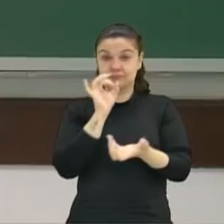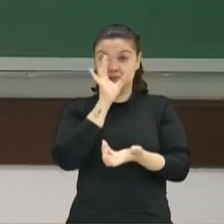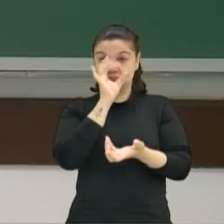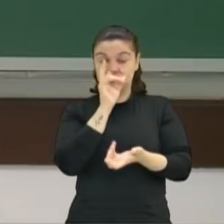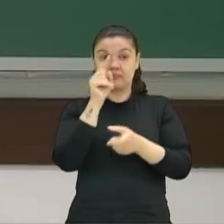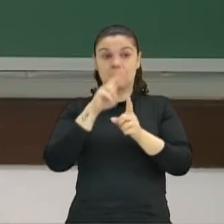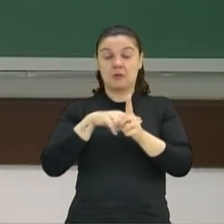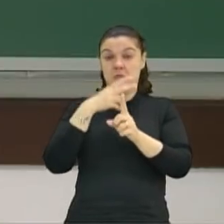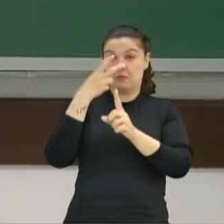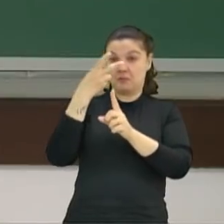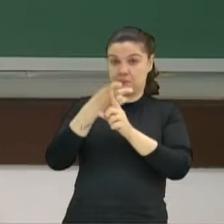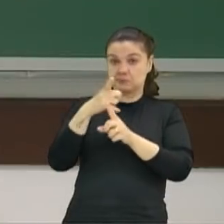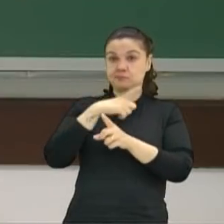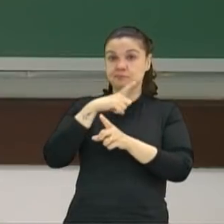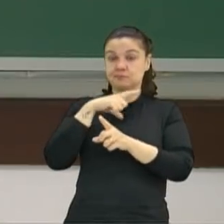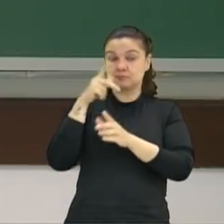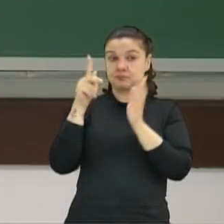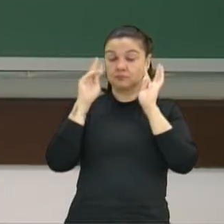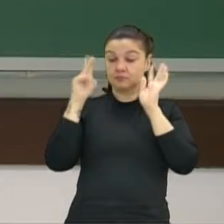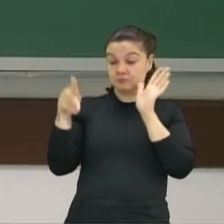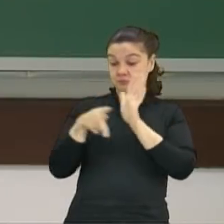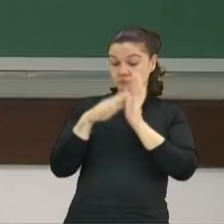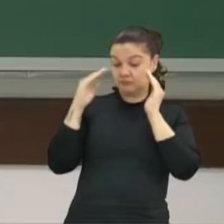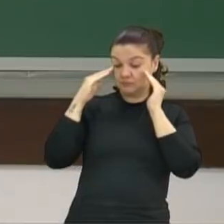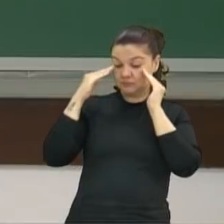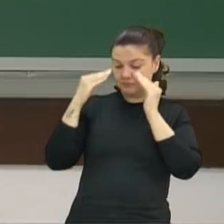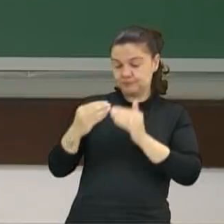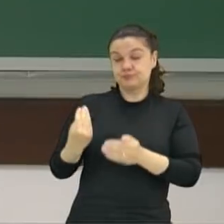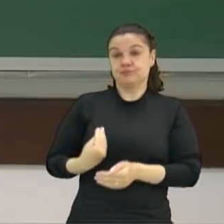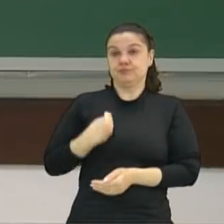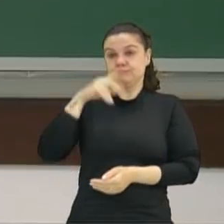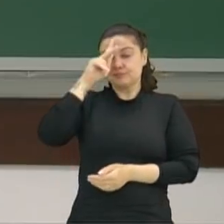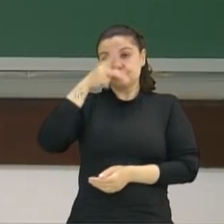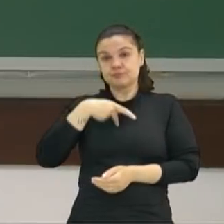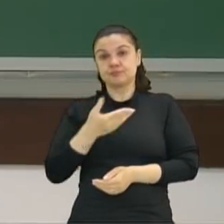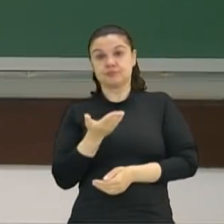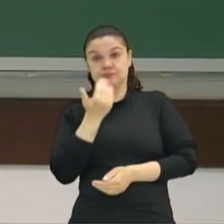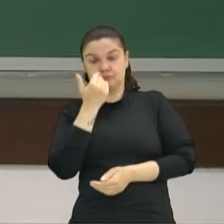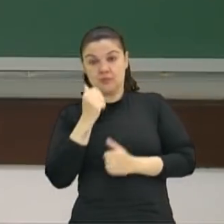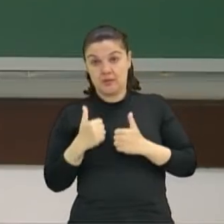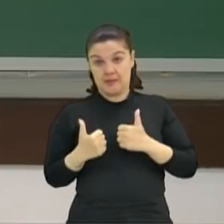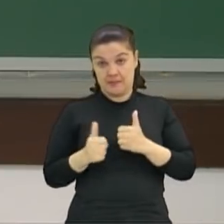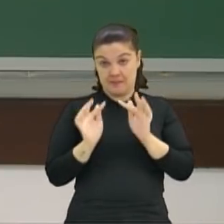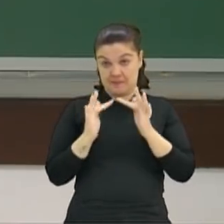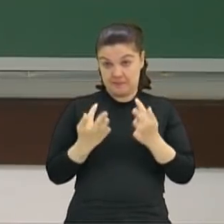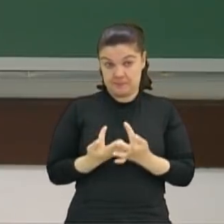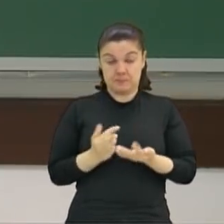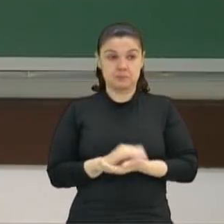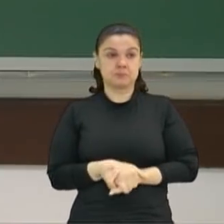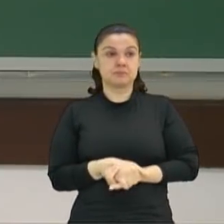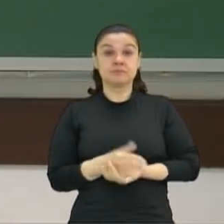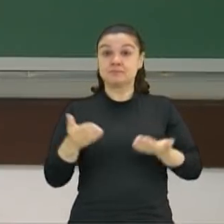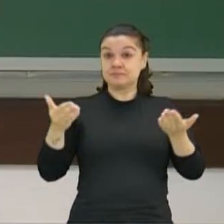né? E geralmente destinado à agricultura de subsistência, certo?